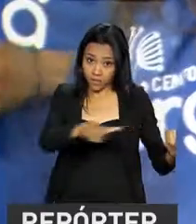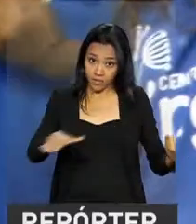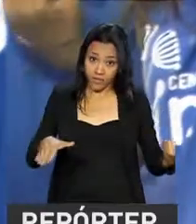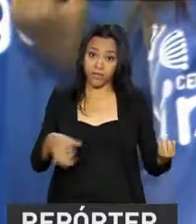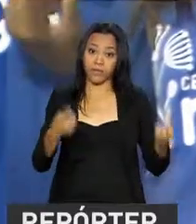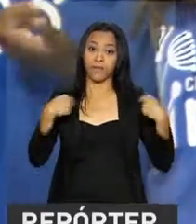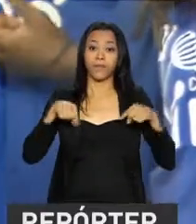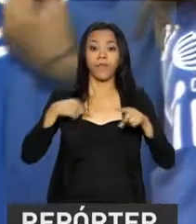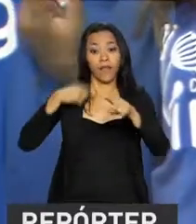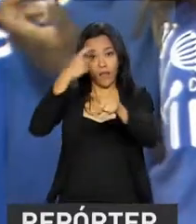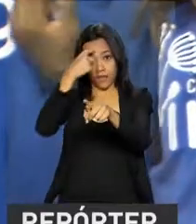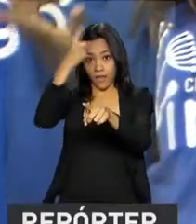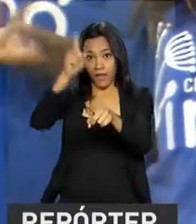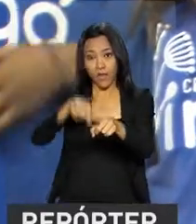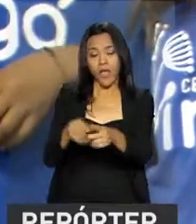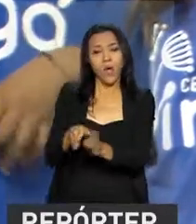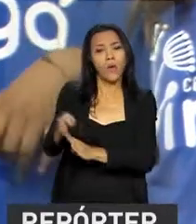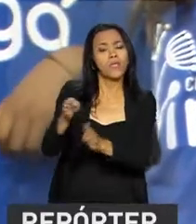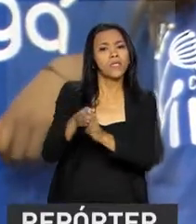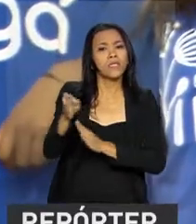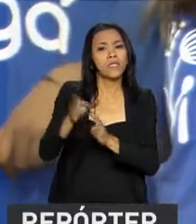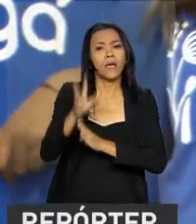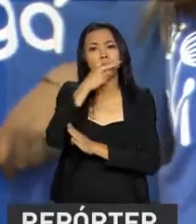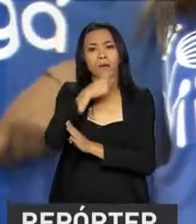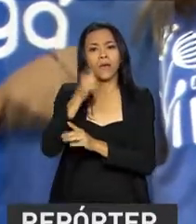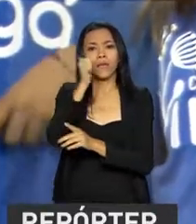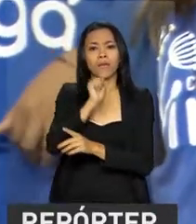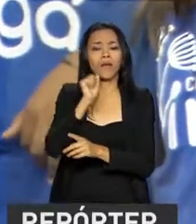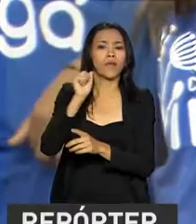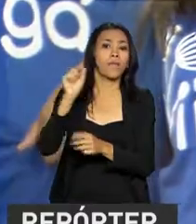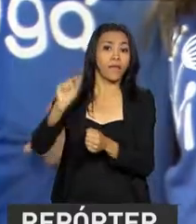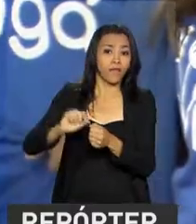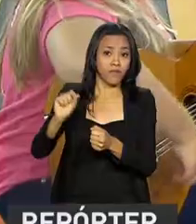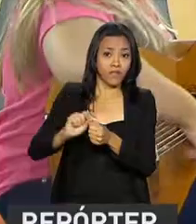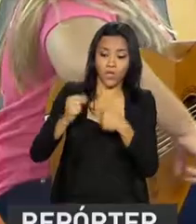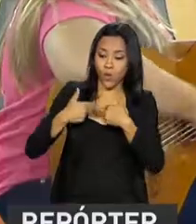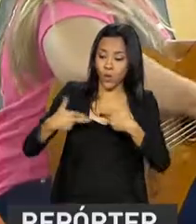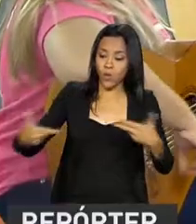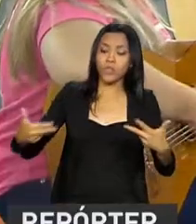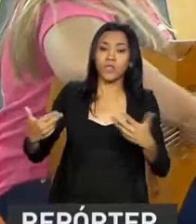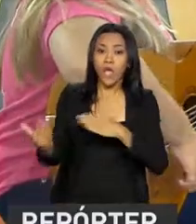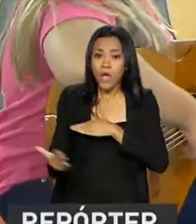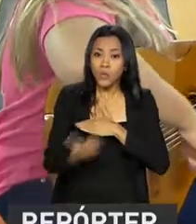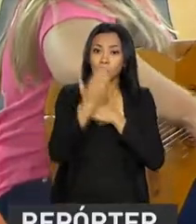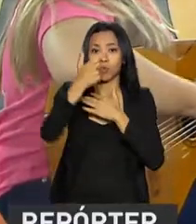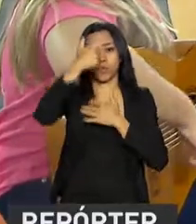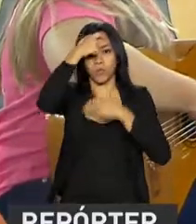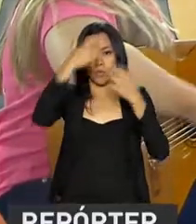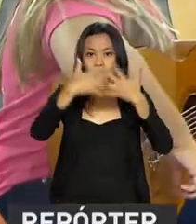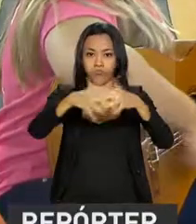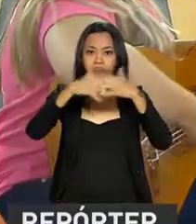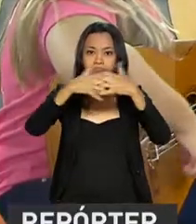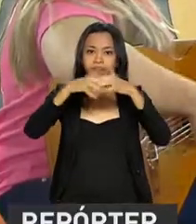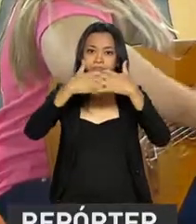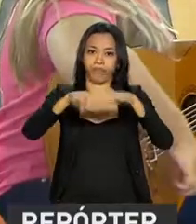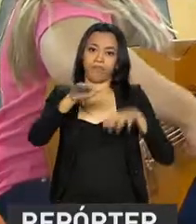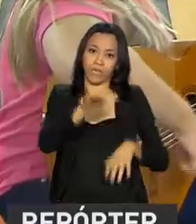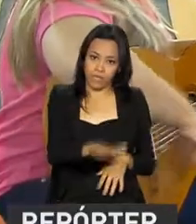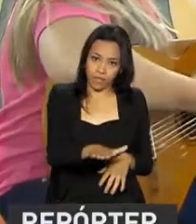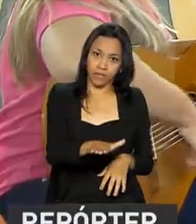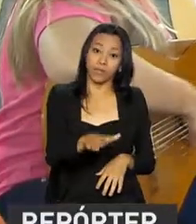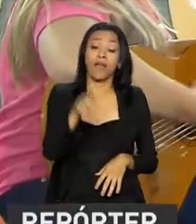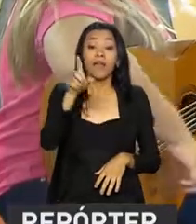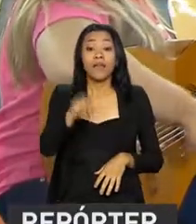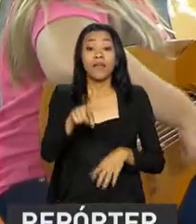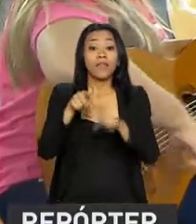A ideia é orientar os pais para fazerem atividades que ajudam no desenvolvimento infantil. O programa